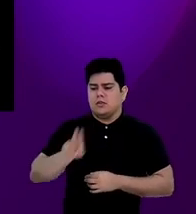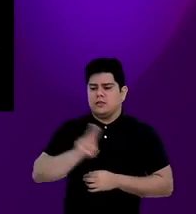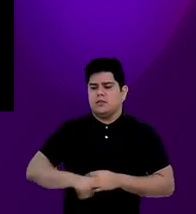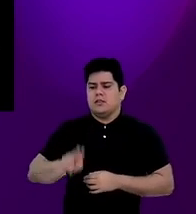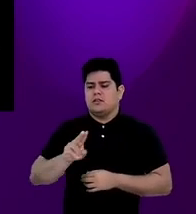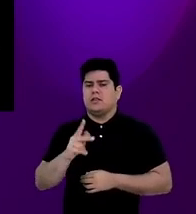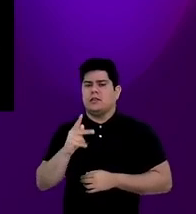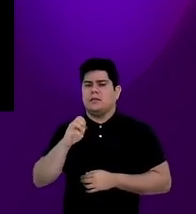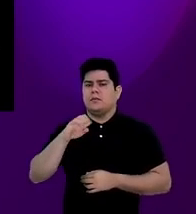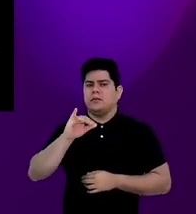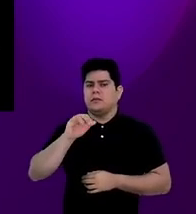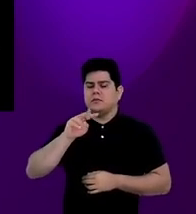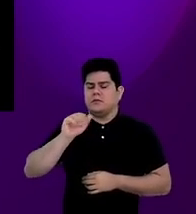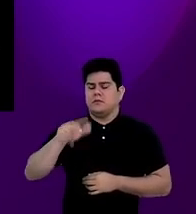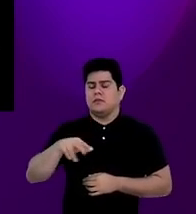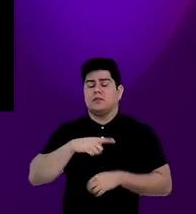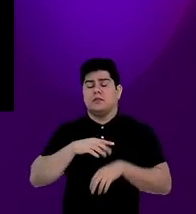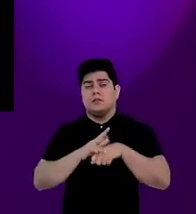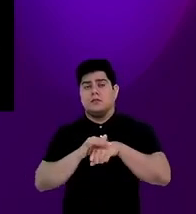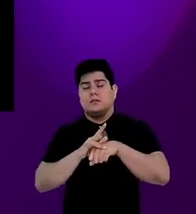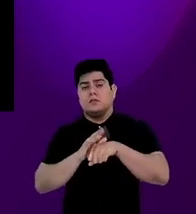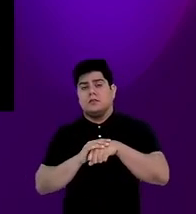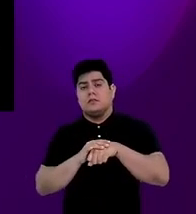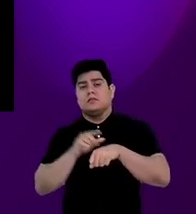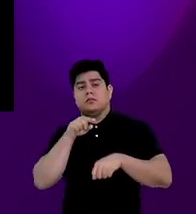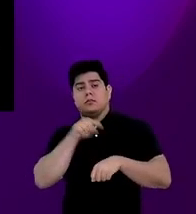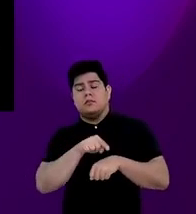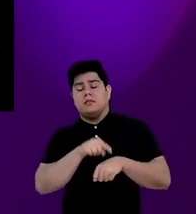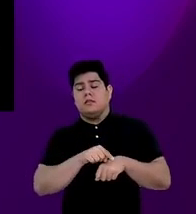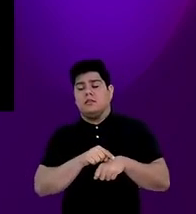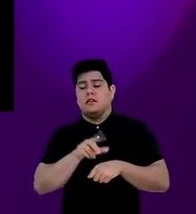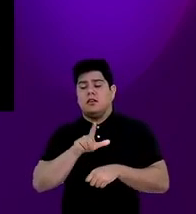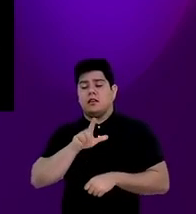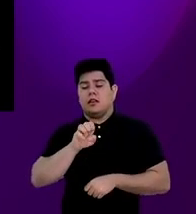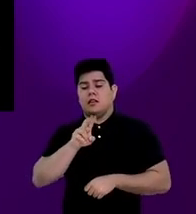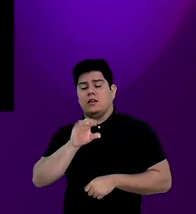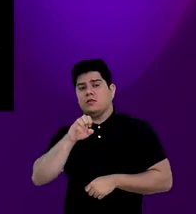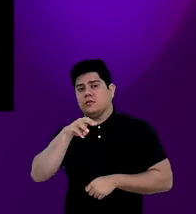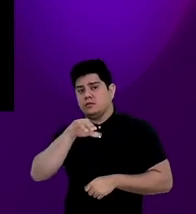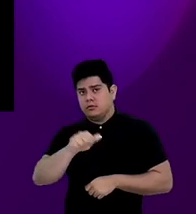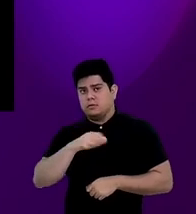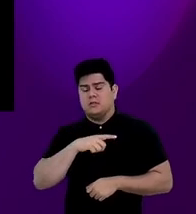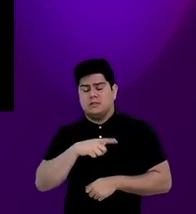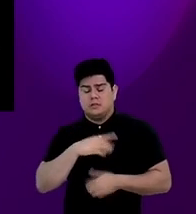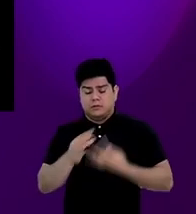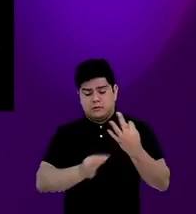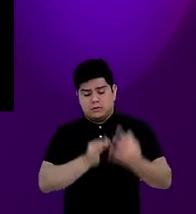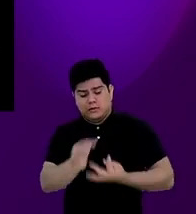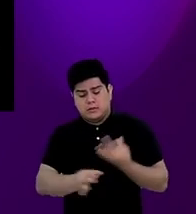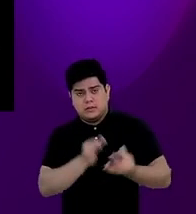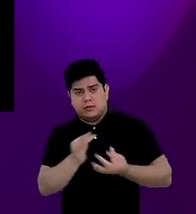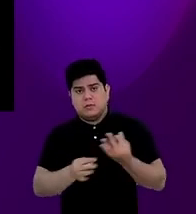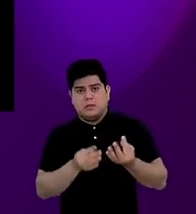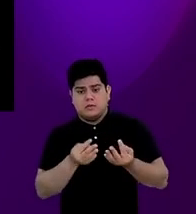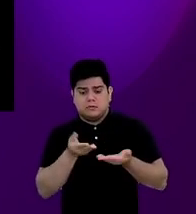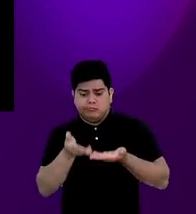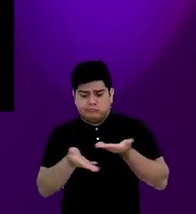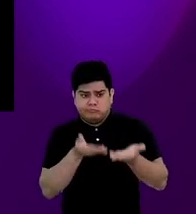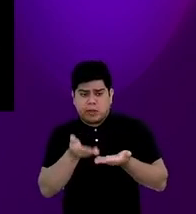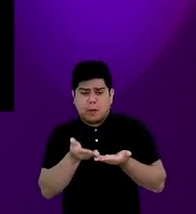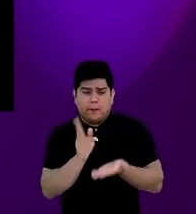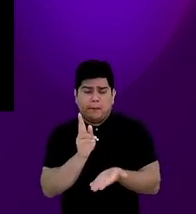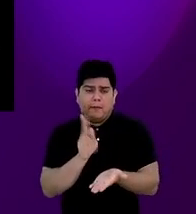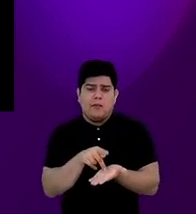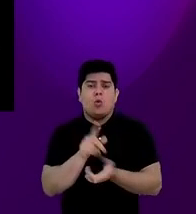caso, uma paciente com uma leucemia linfóide aguda em condições terminais, com indicação de tratamento paliativo, e que, na